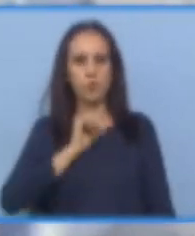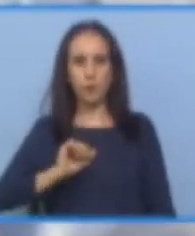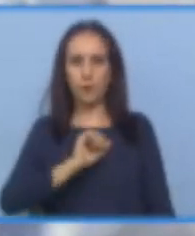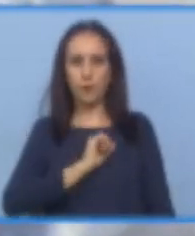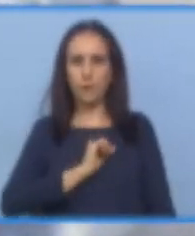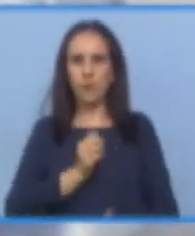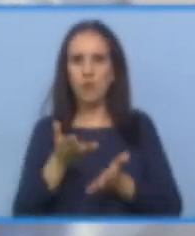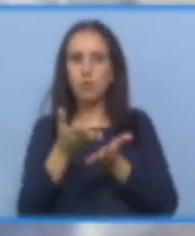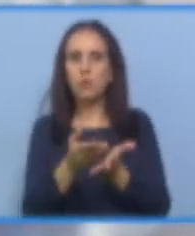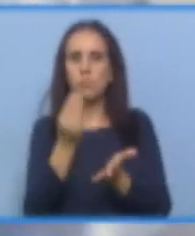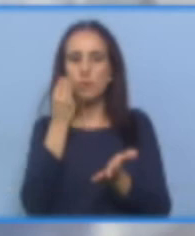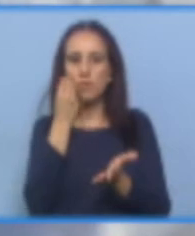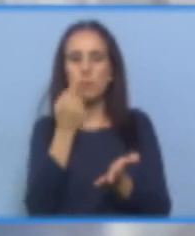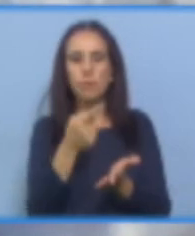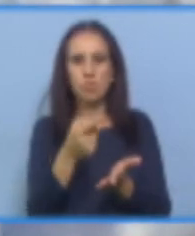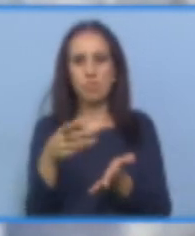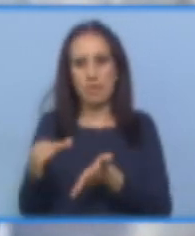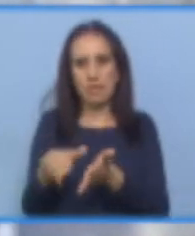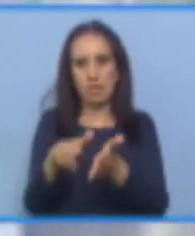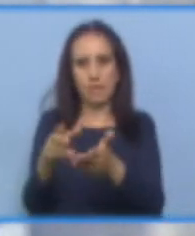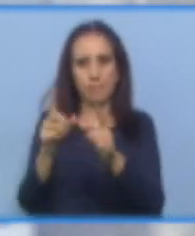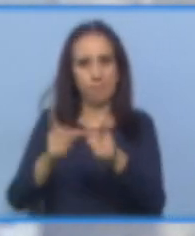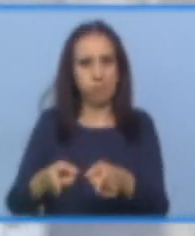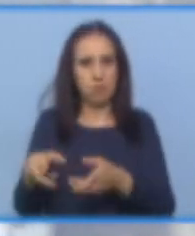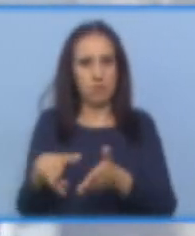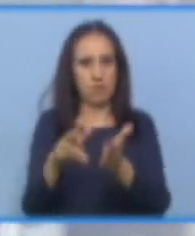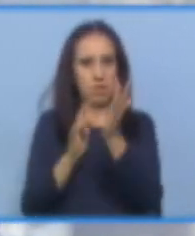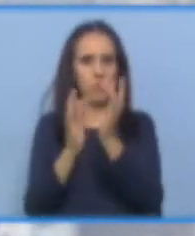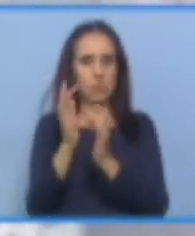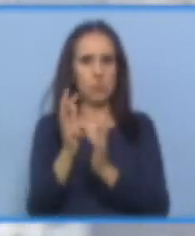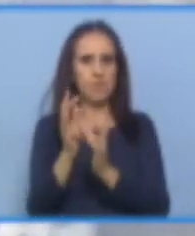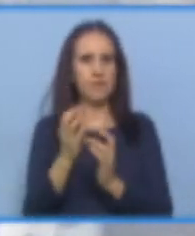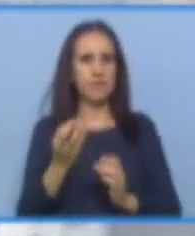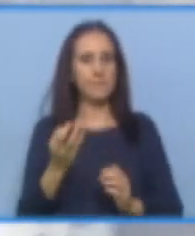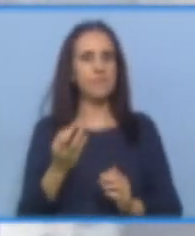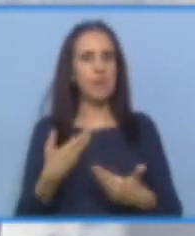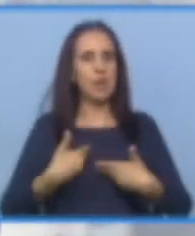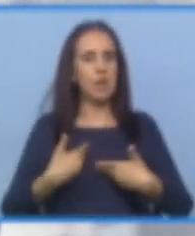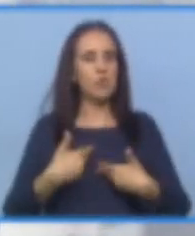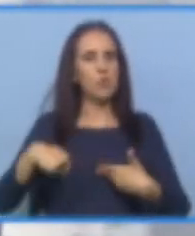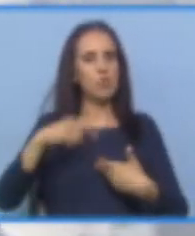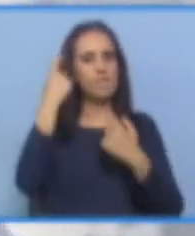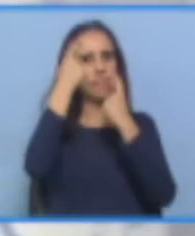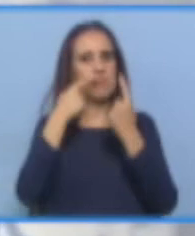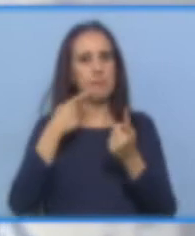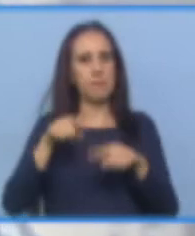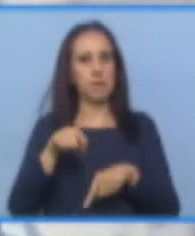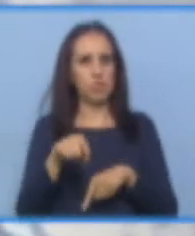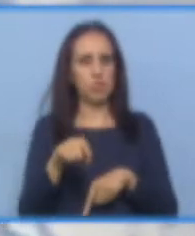filhos a serem introduzidos também neste caminho de Cristo, e, portanto, ajuda-nos a repensar isto.